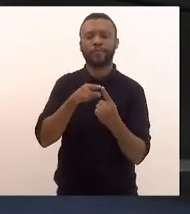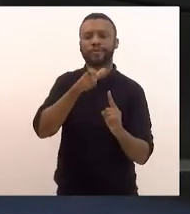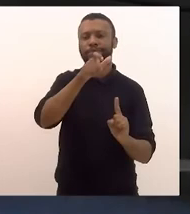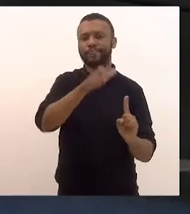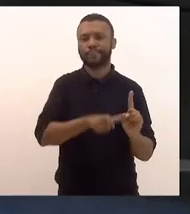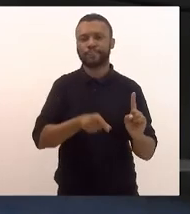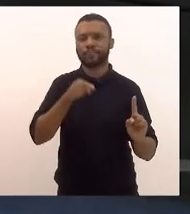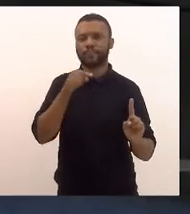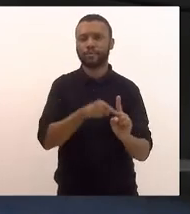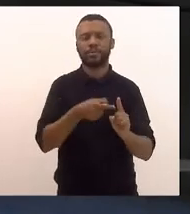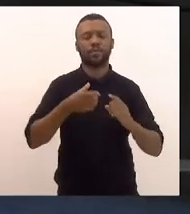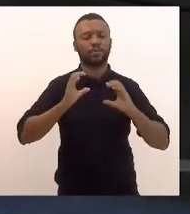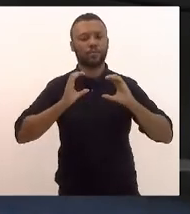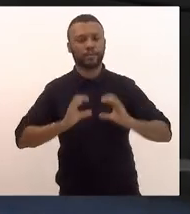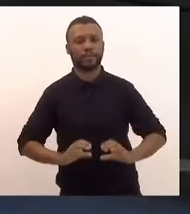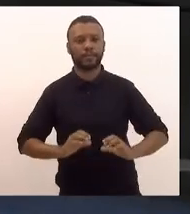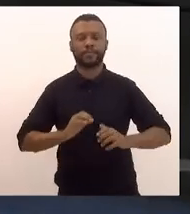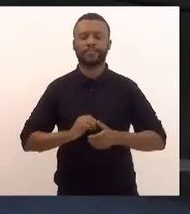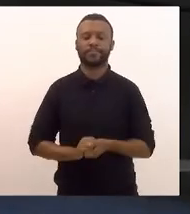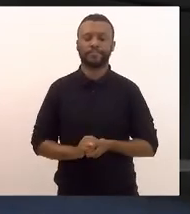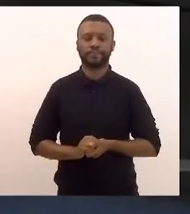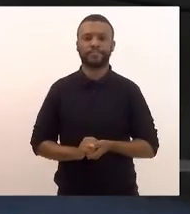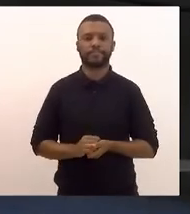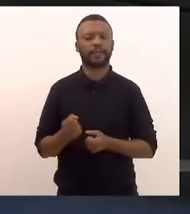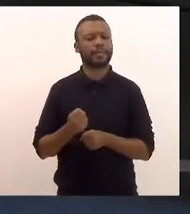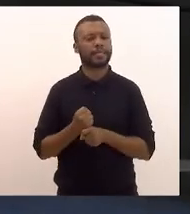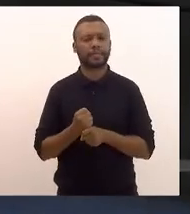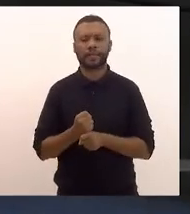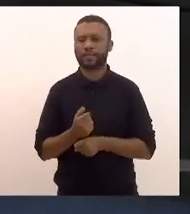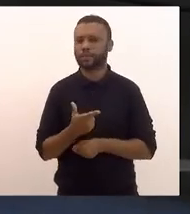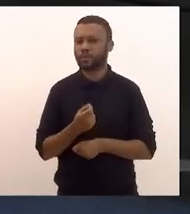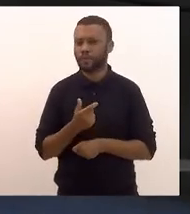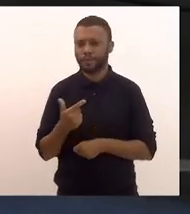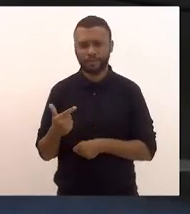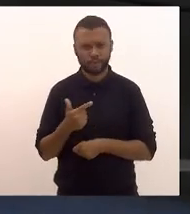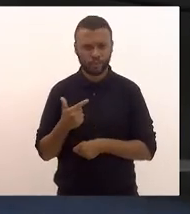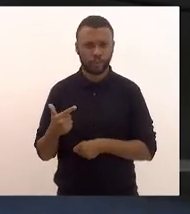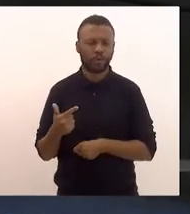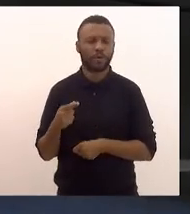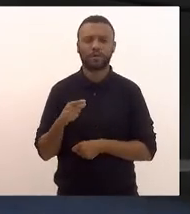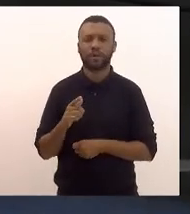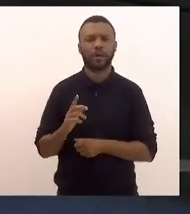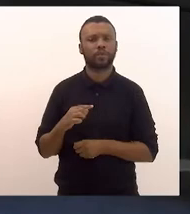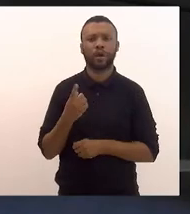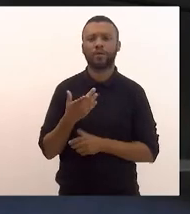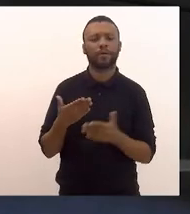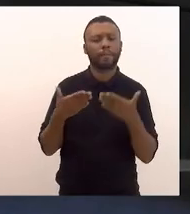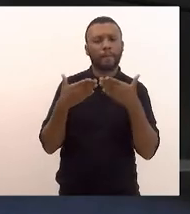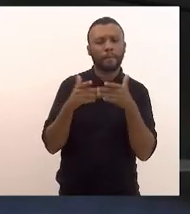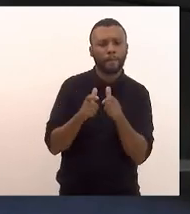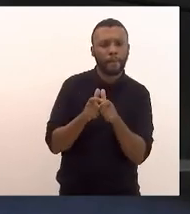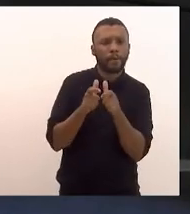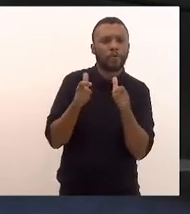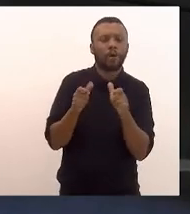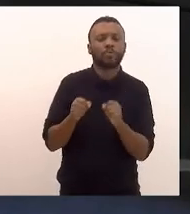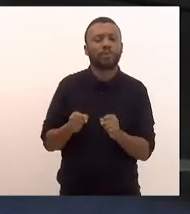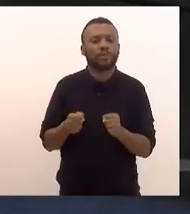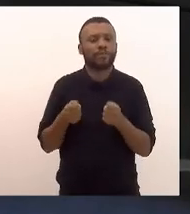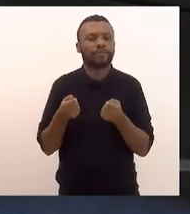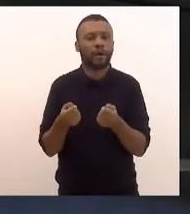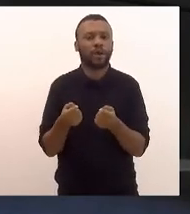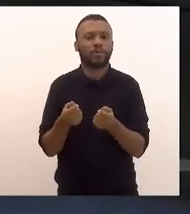que é o cidadão nesse ano de 2007 e dois entre anos nossos esforços